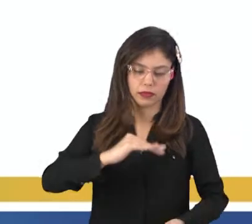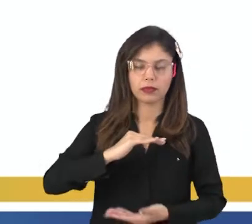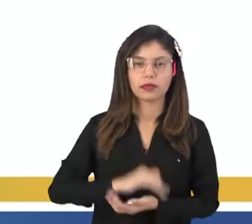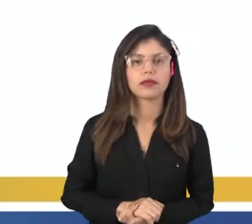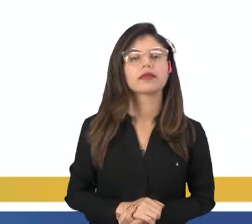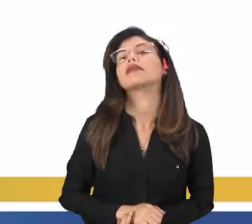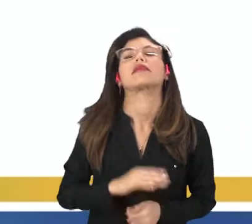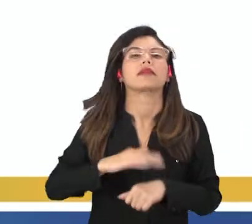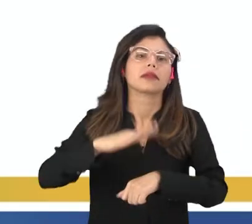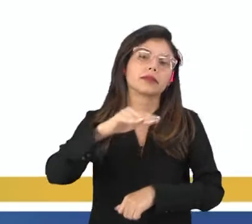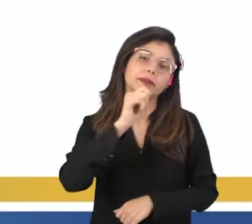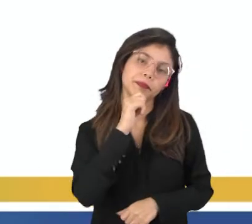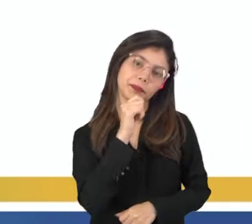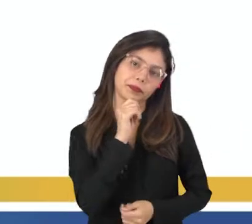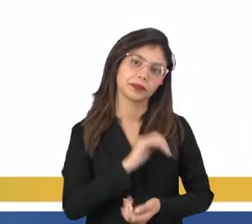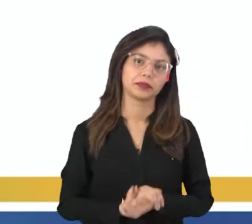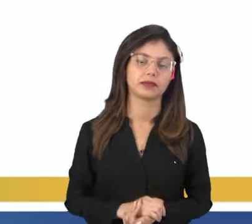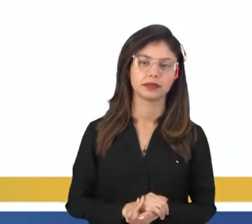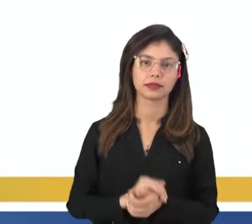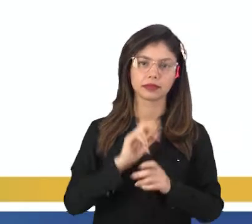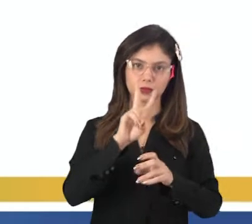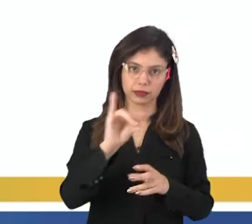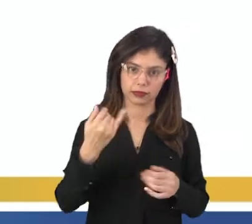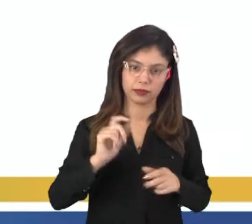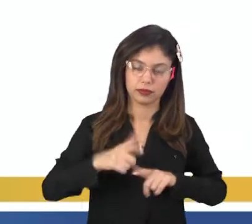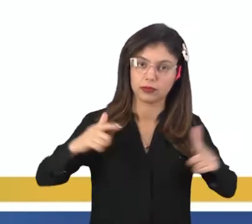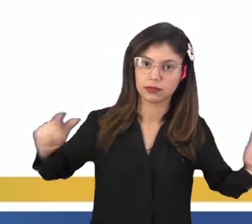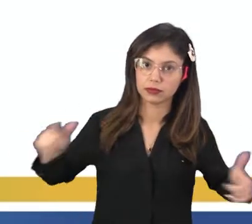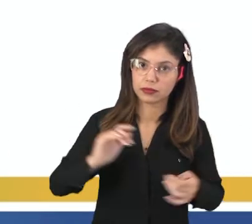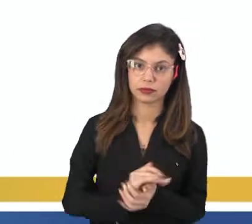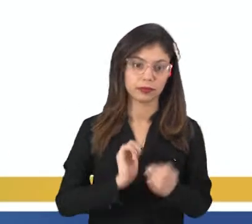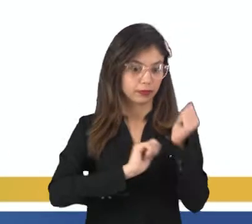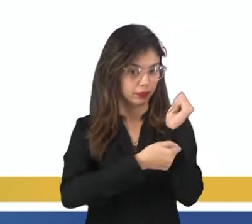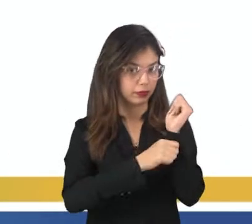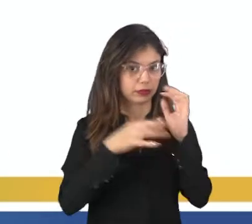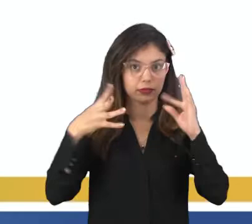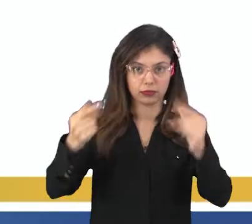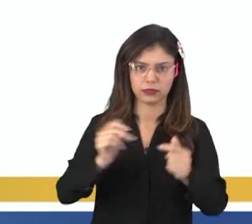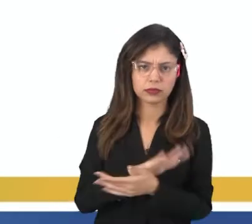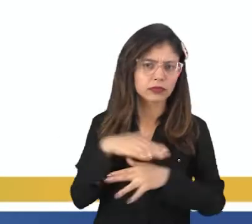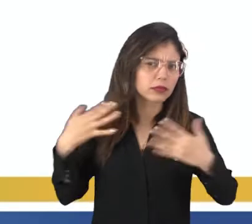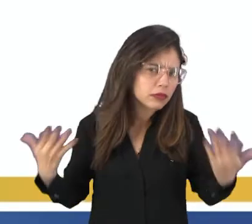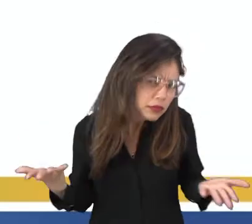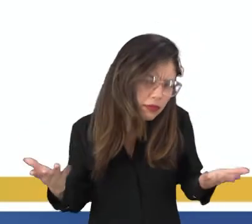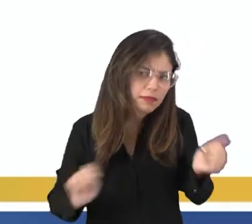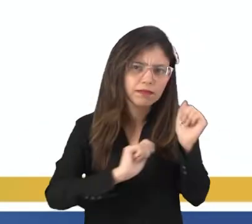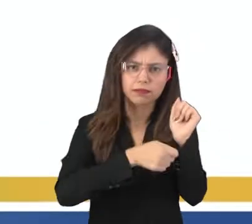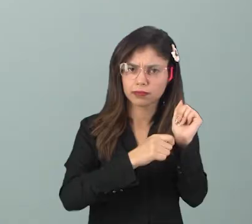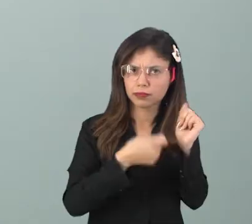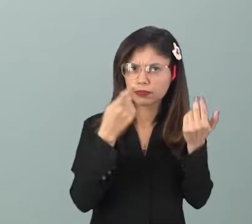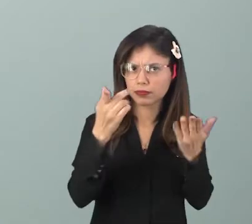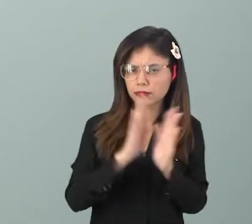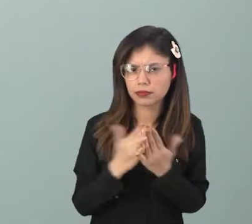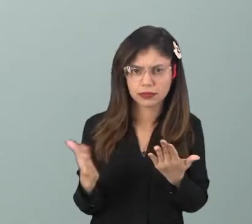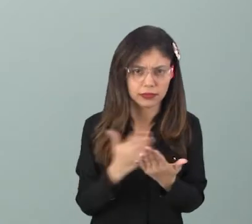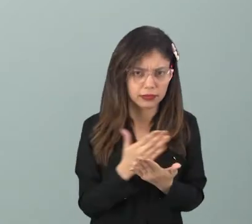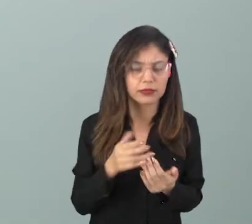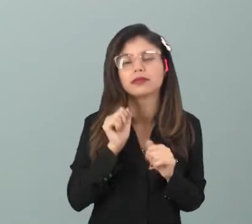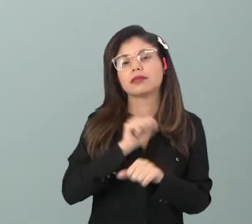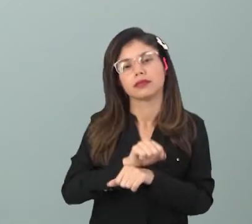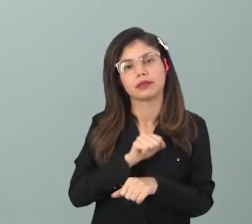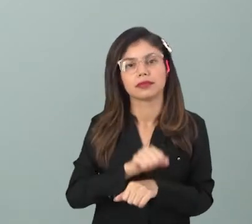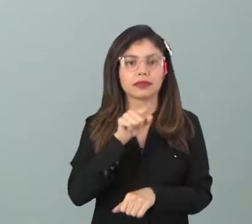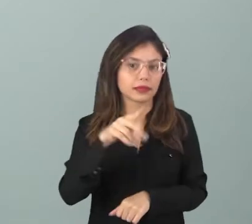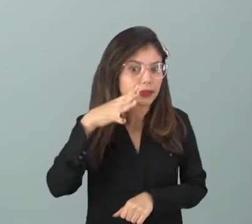e mais ainda a desvendar o maior segredo de todos tão qual será esse segredo desse livro em gente